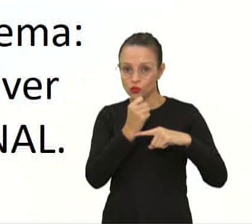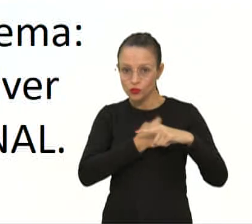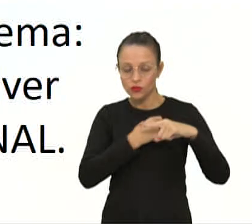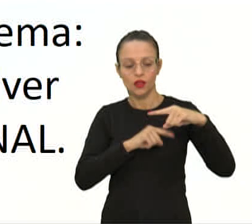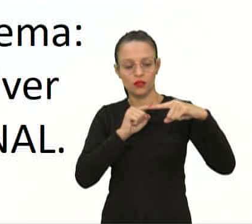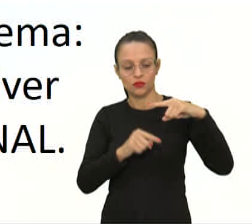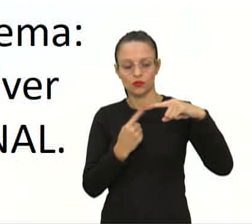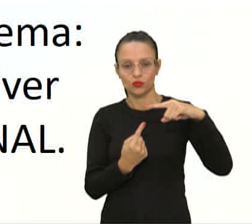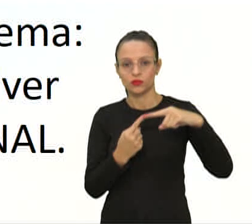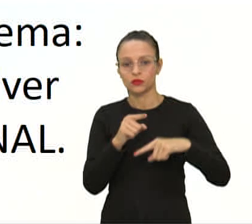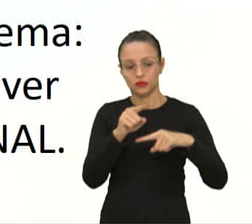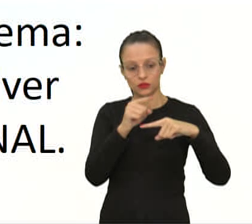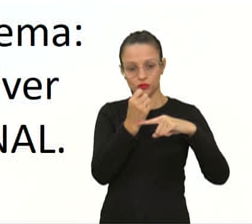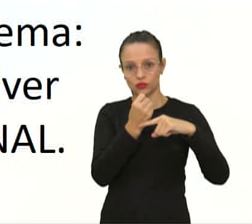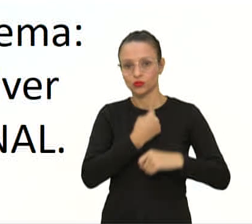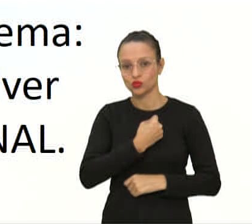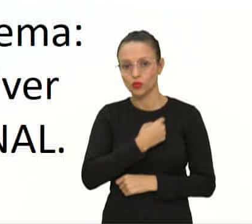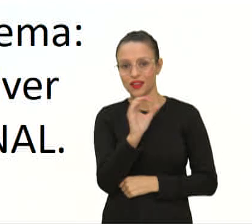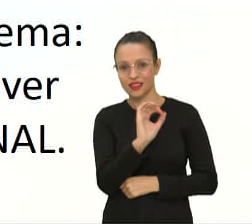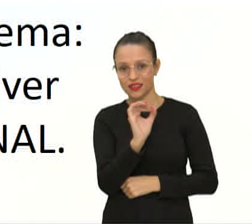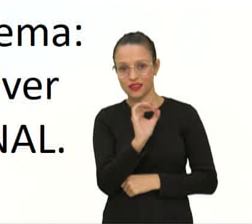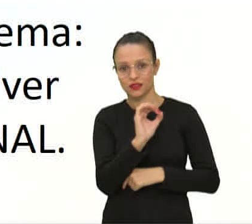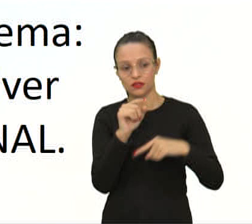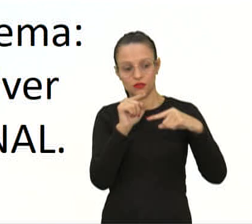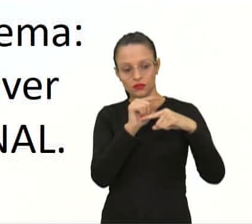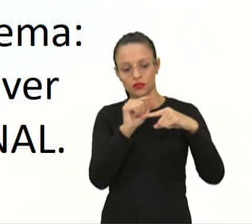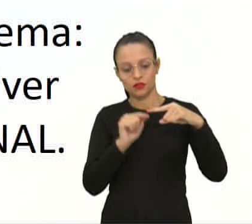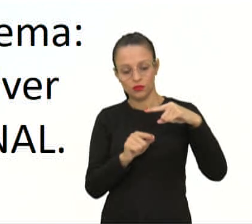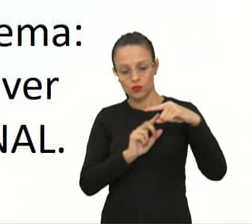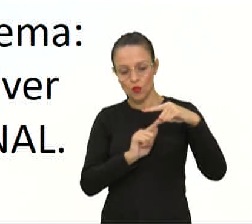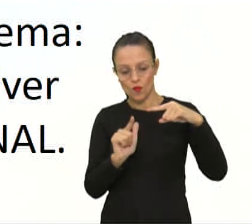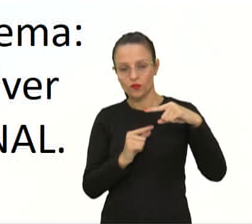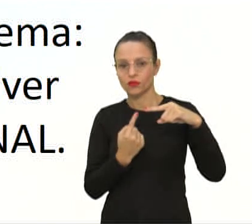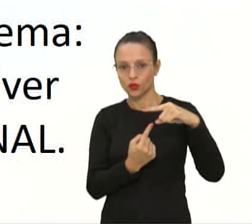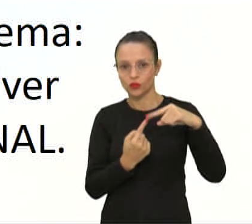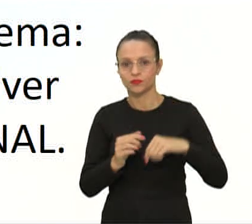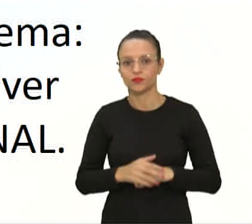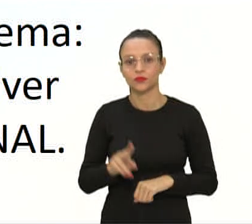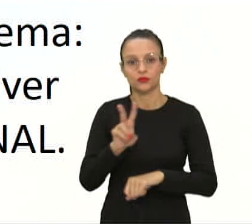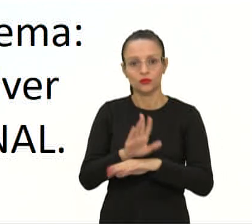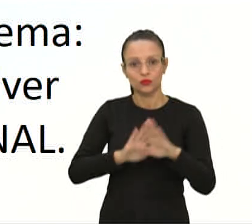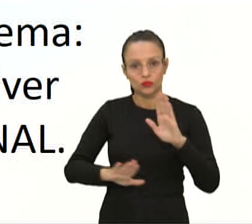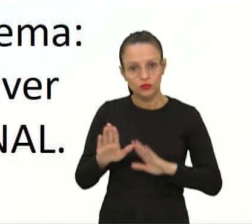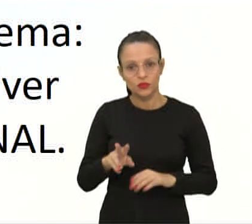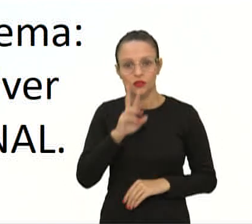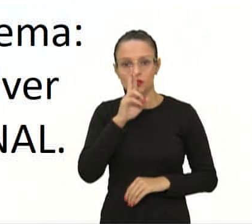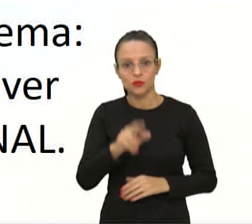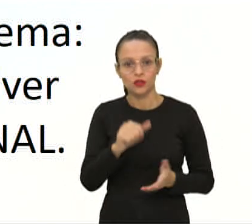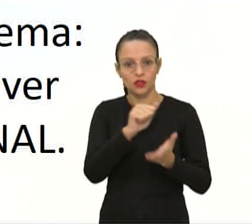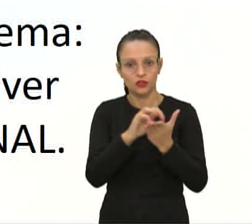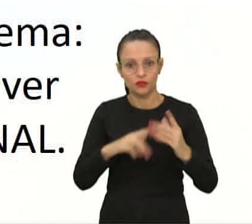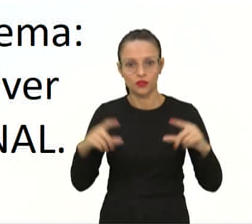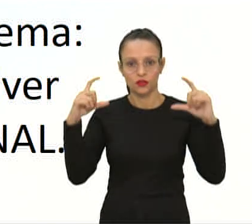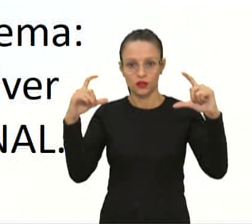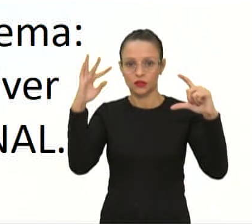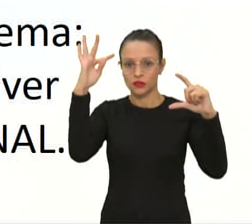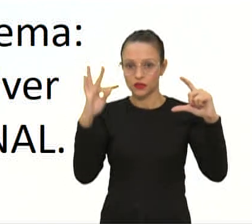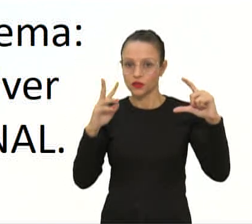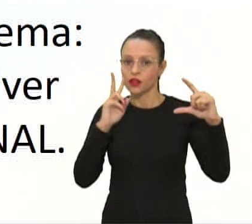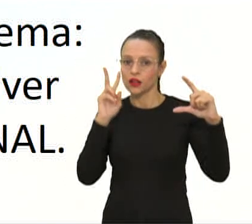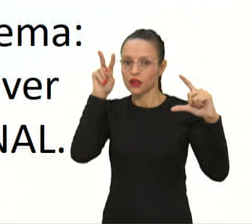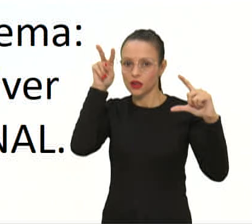o caso, o número não tem denominador, você coloca 1 embaixo e tudo bem. Cuidado ao resolver situações de problema. Você tem que ler o problema com